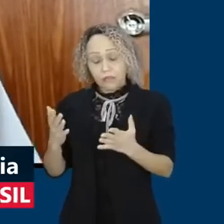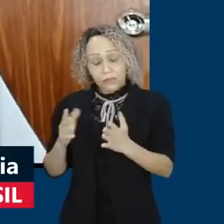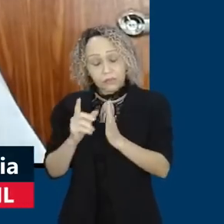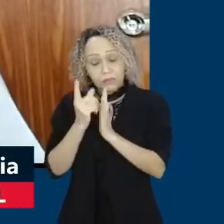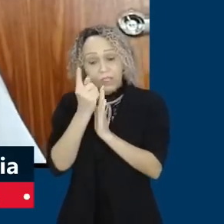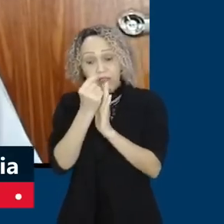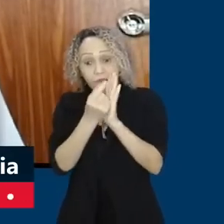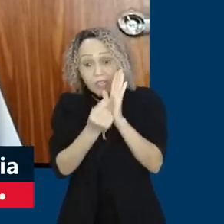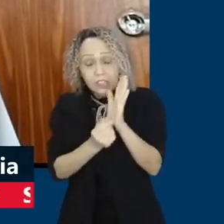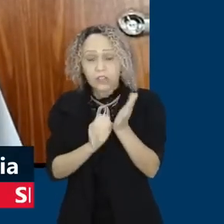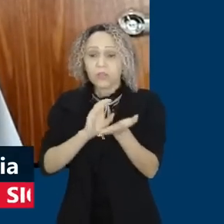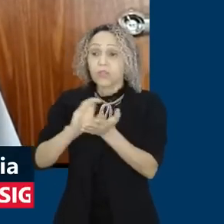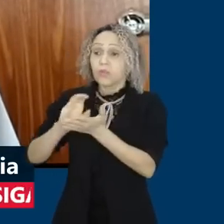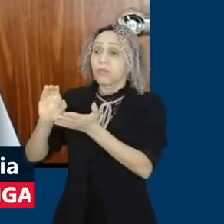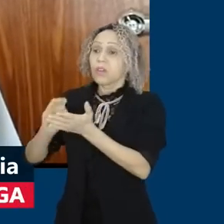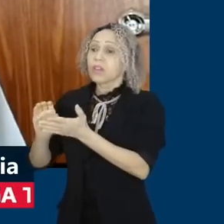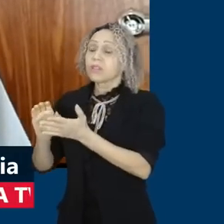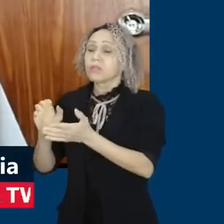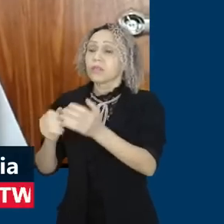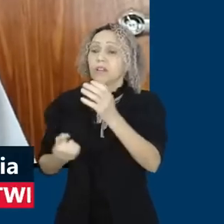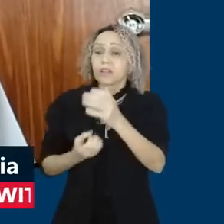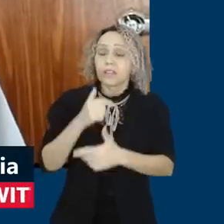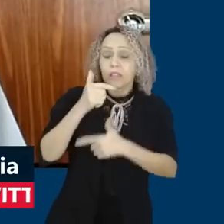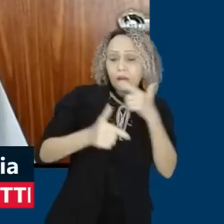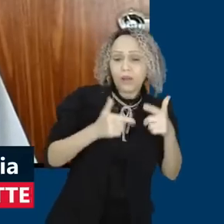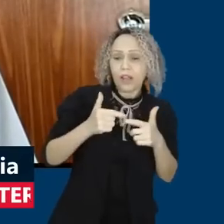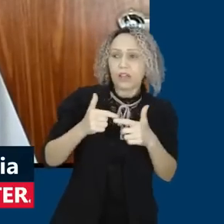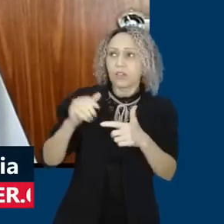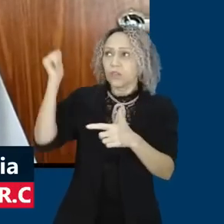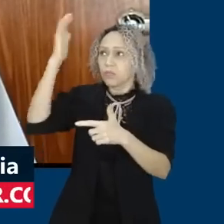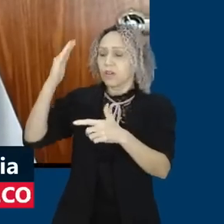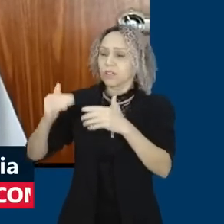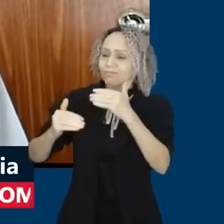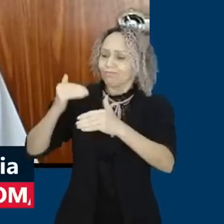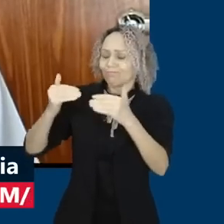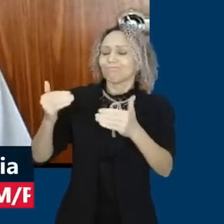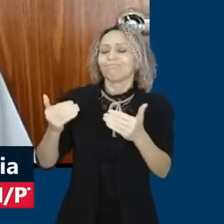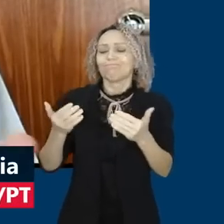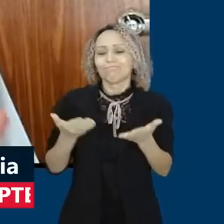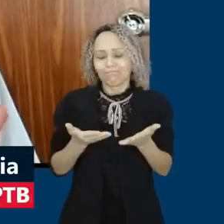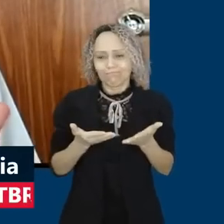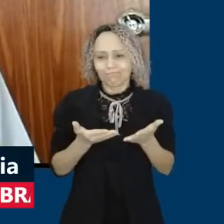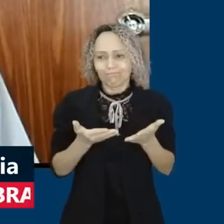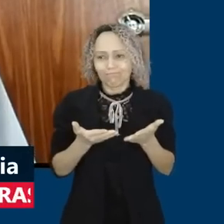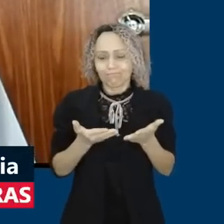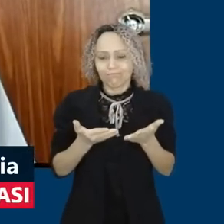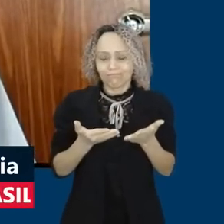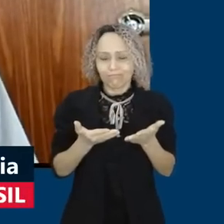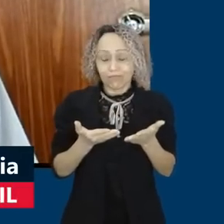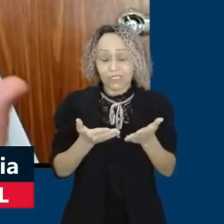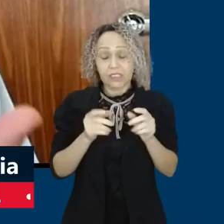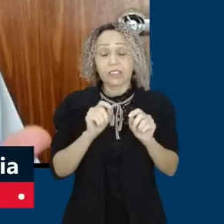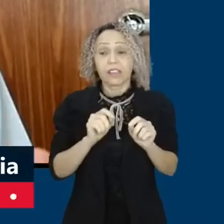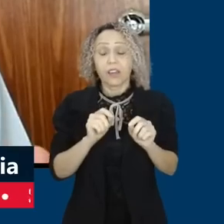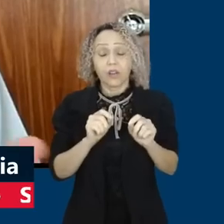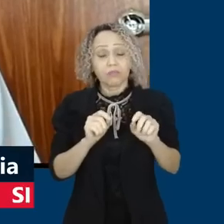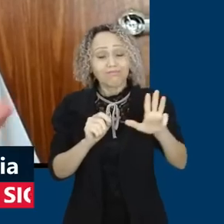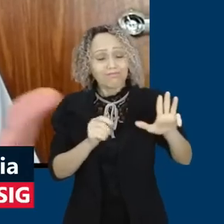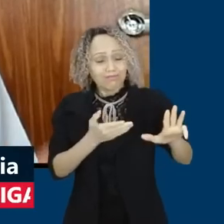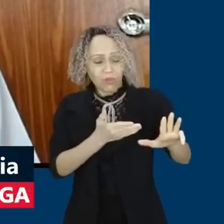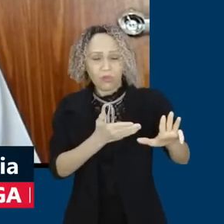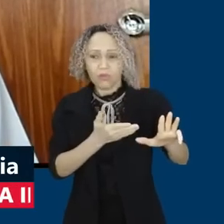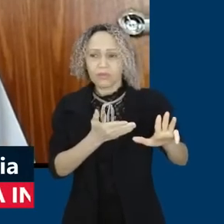empregos e o melhor desenvolvimento do país. Então, o desafio que nós temos é exatamente esse. Graças às qualidades